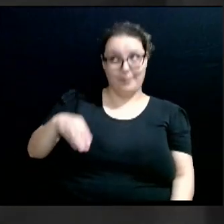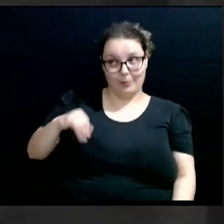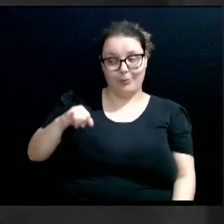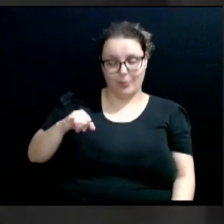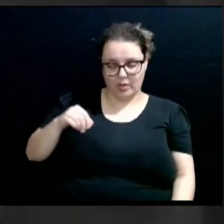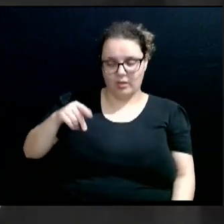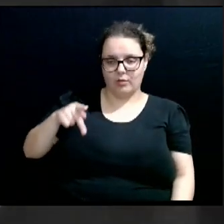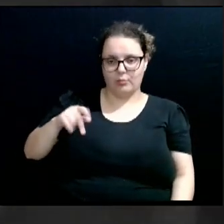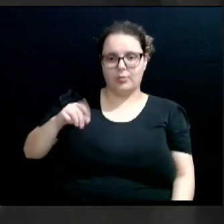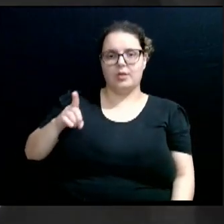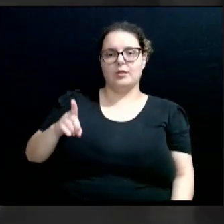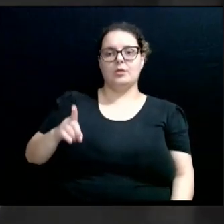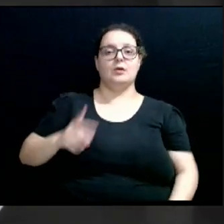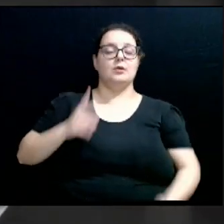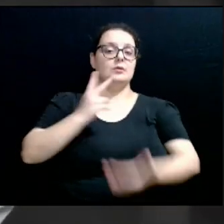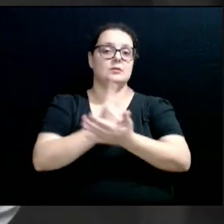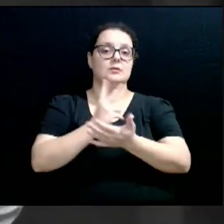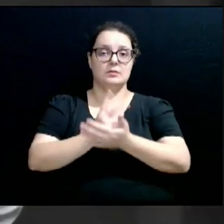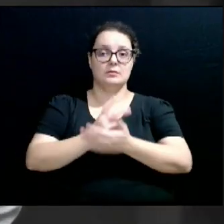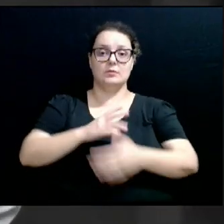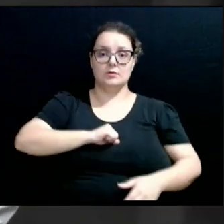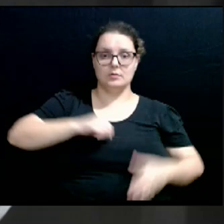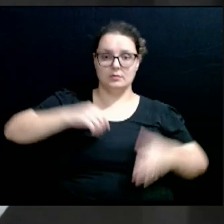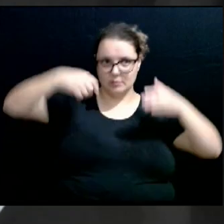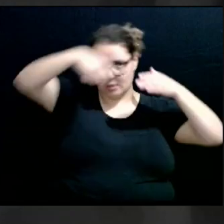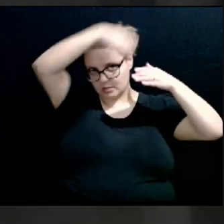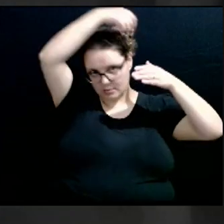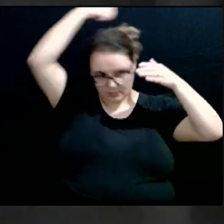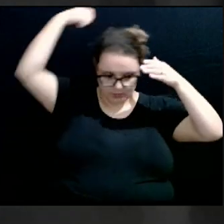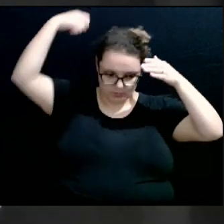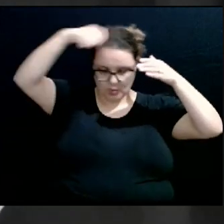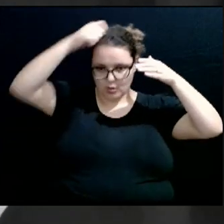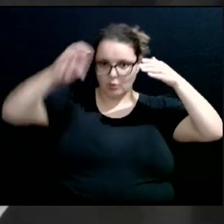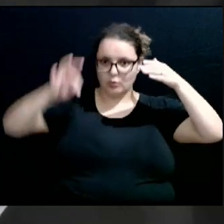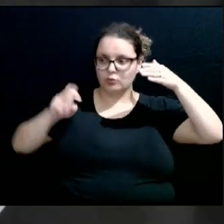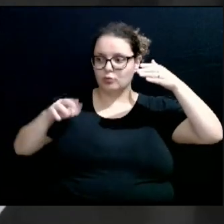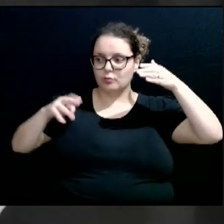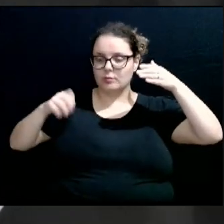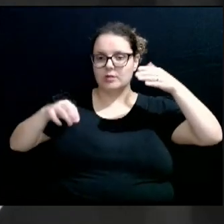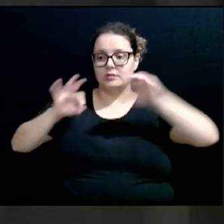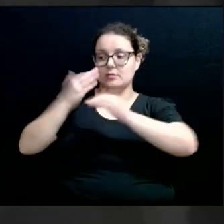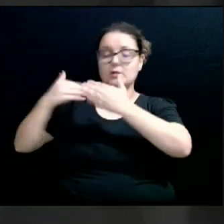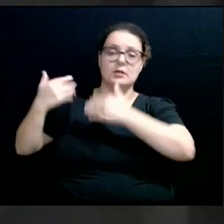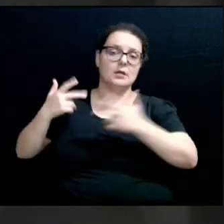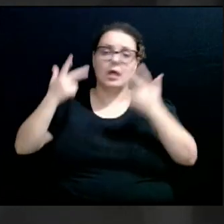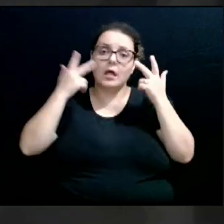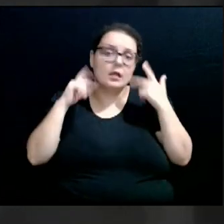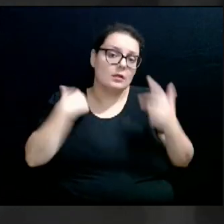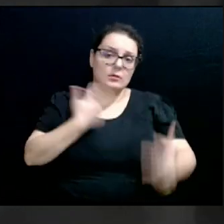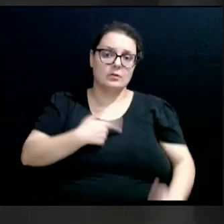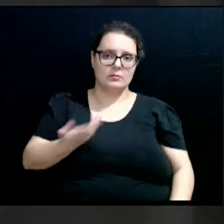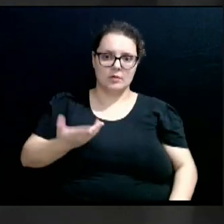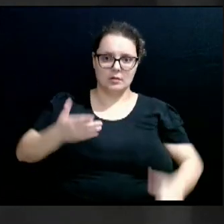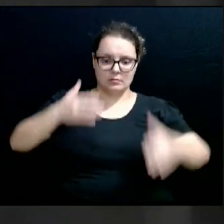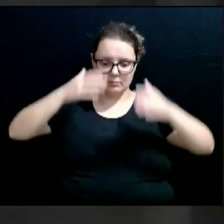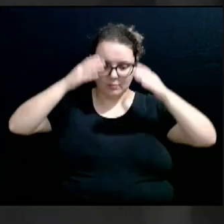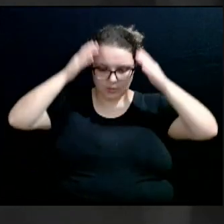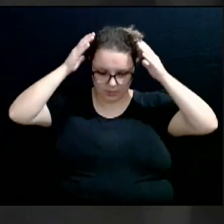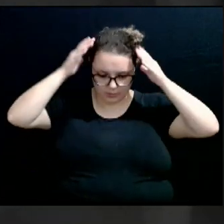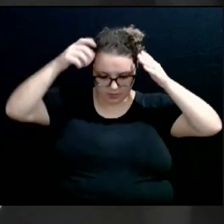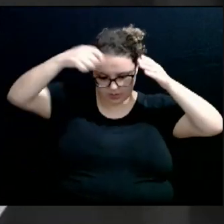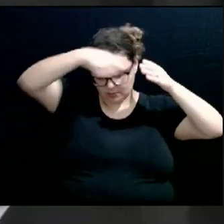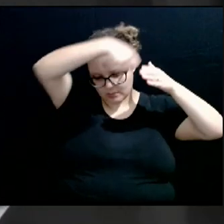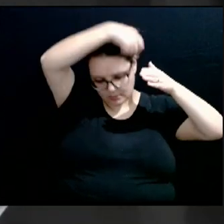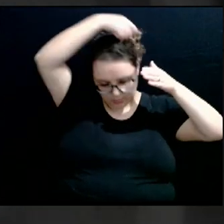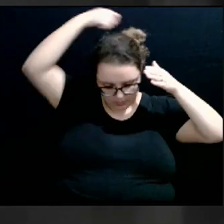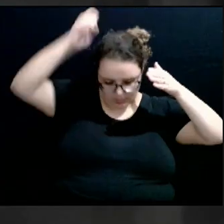turbante. E o turbante é uma coisa ancestral e é natural pra gente. E aí, quando a gente começa a fazer, e aí